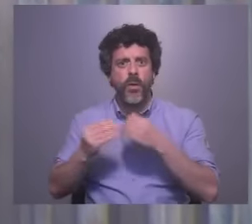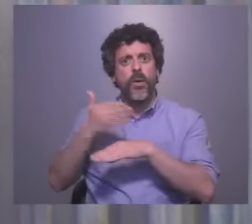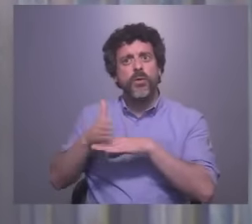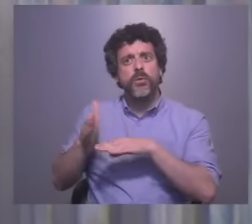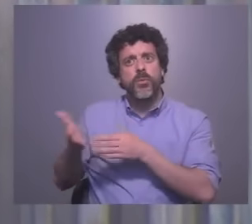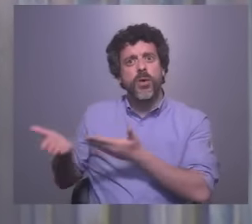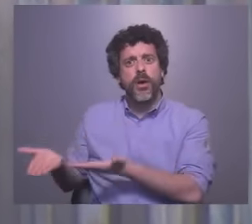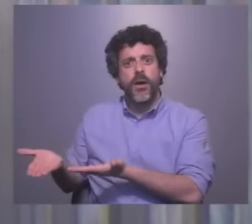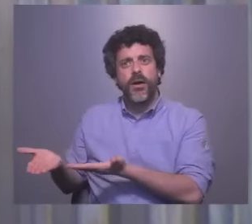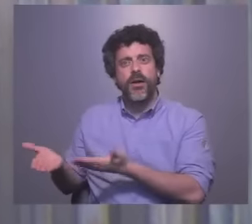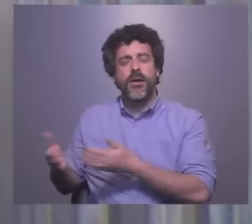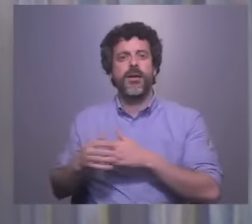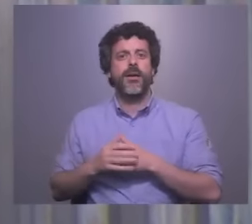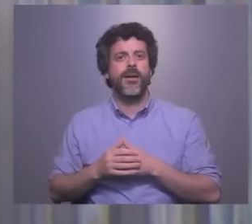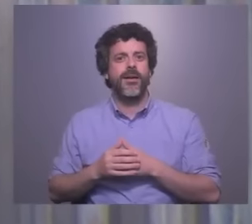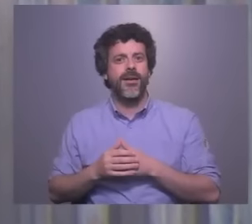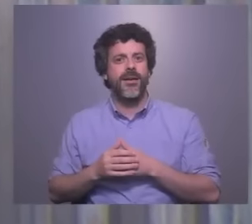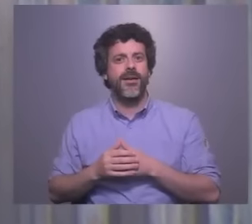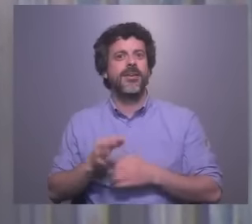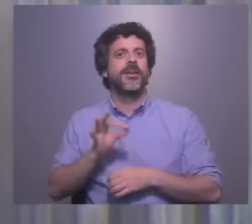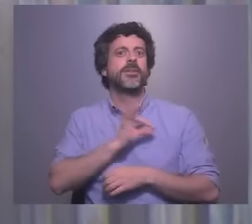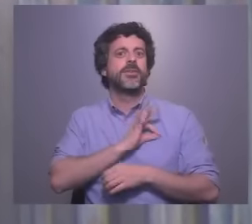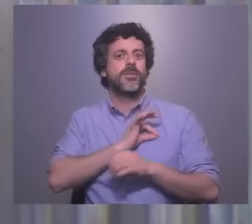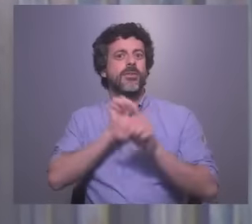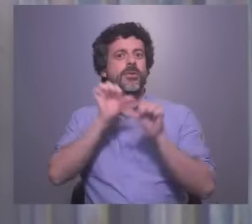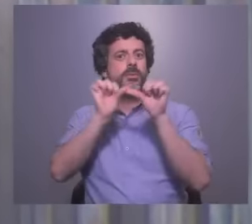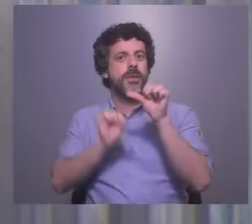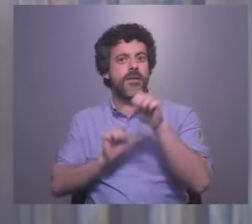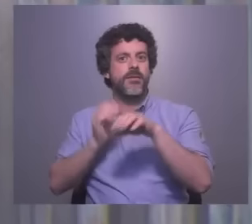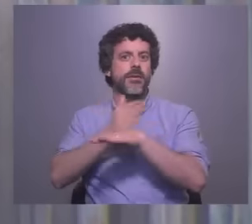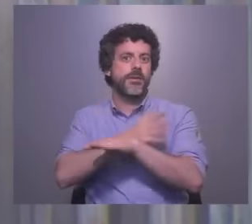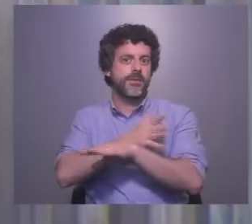comerão e ainda há de sobrar.